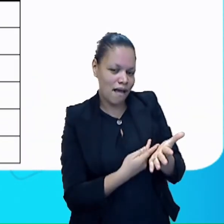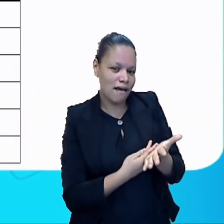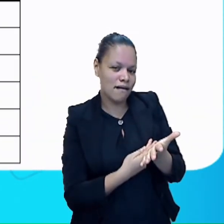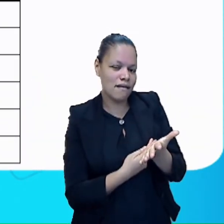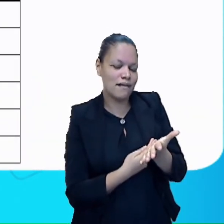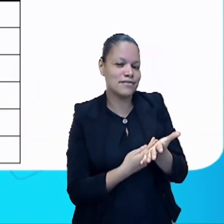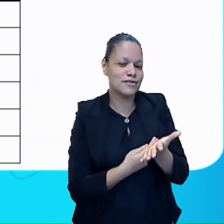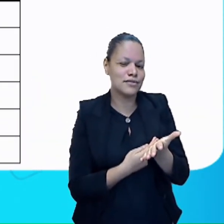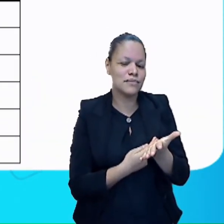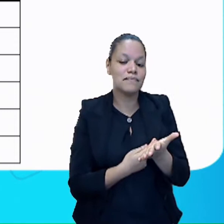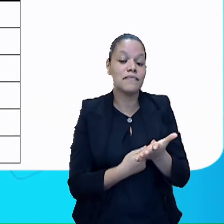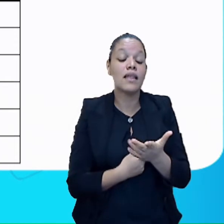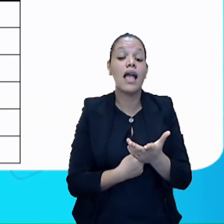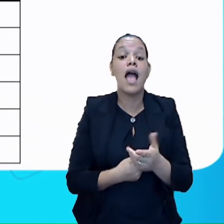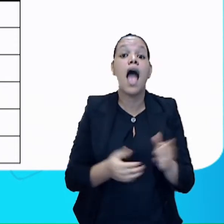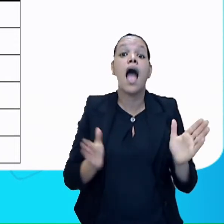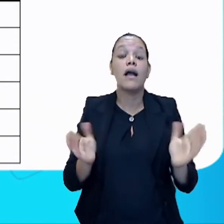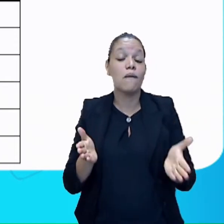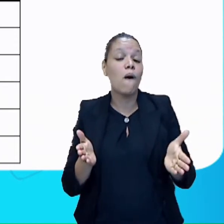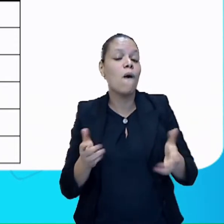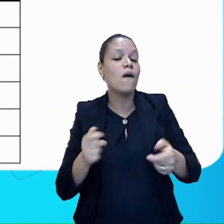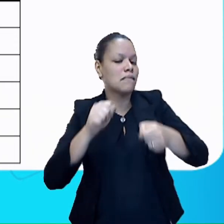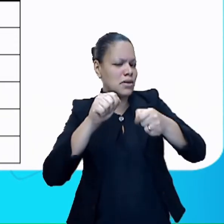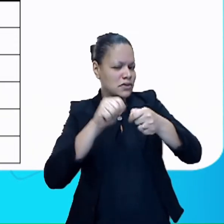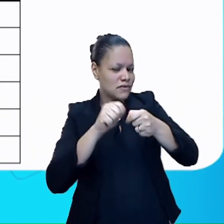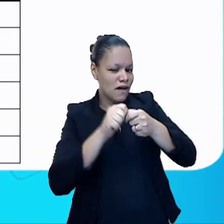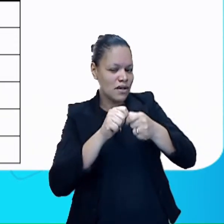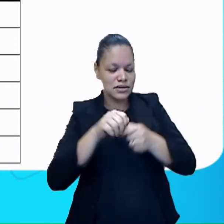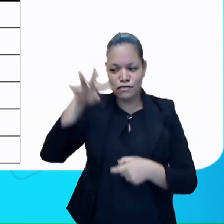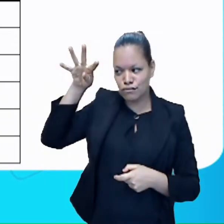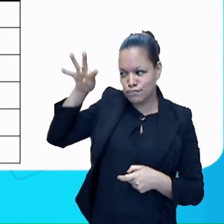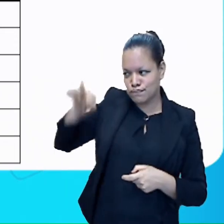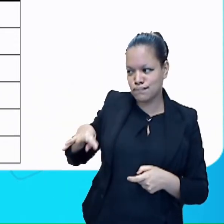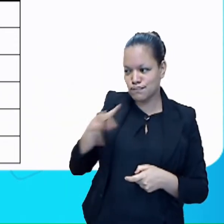Nós temos aqui 3 exemplos. Vamos lá comigo?